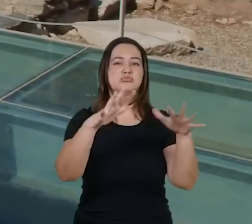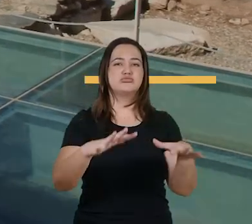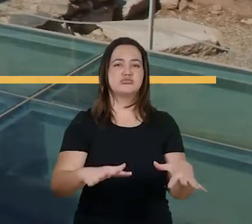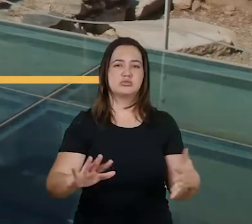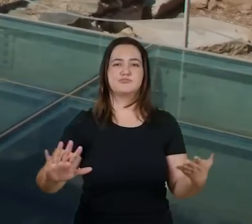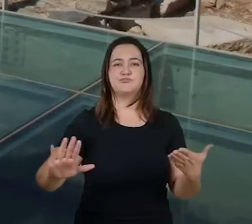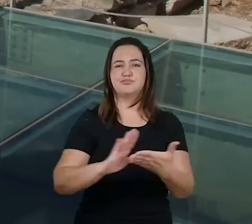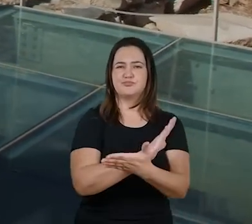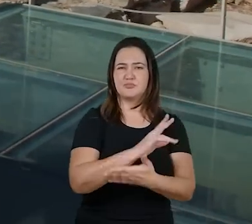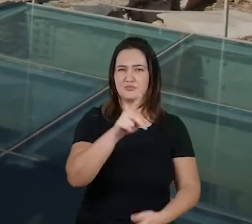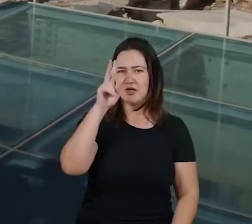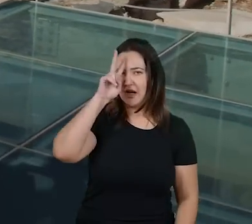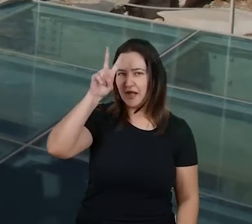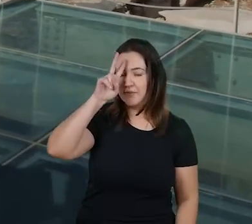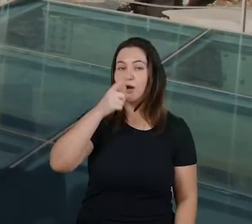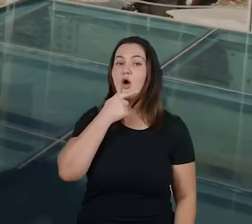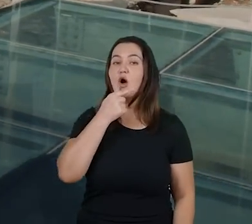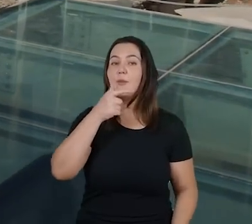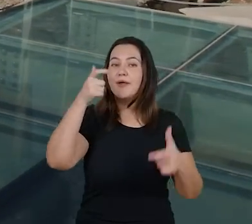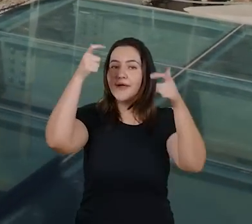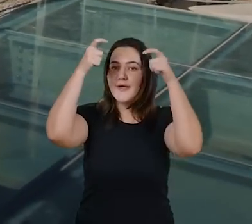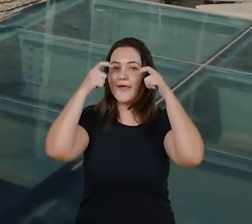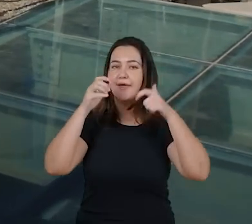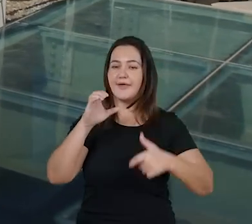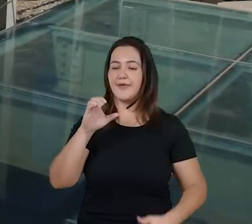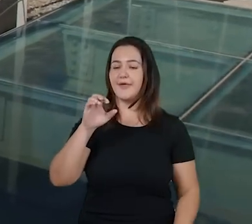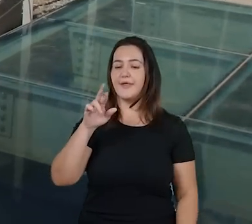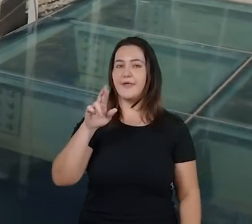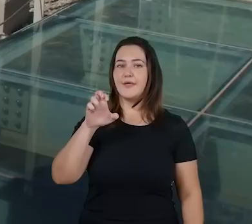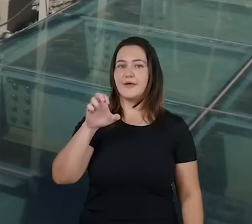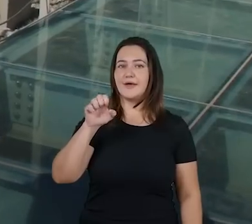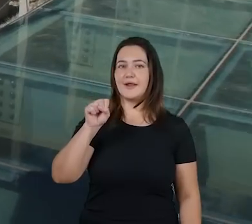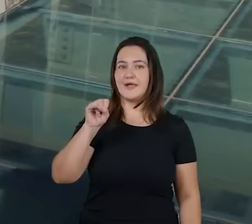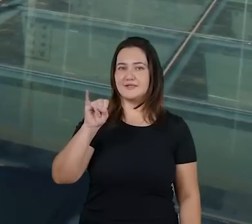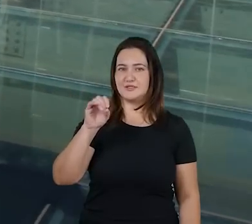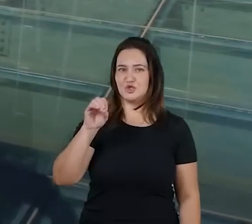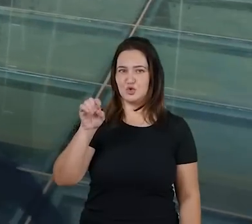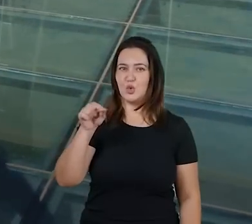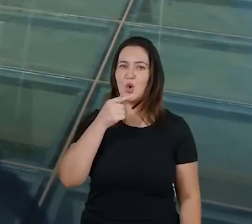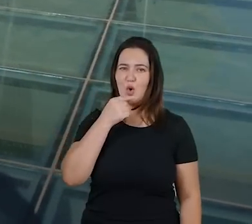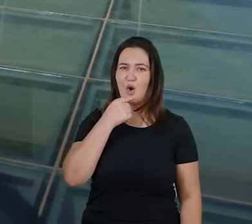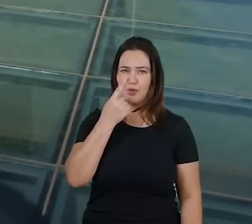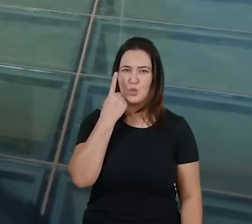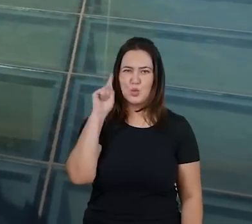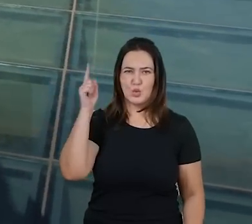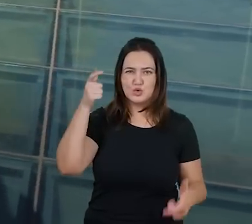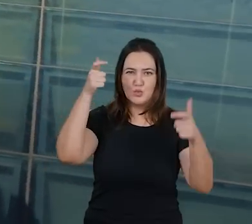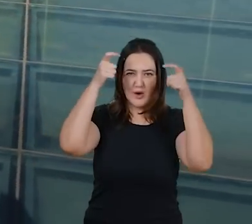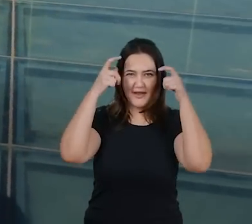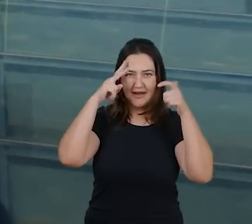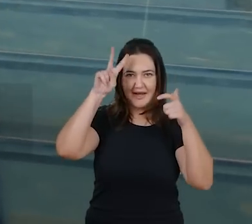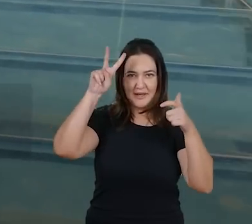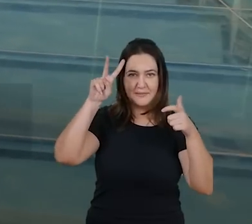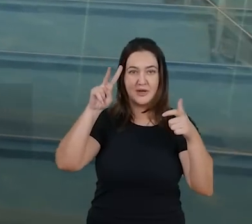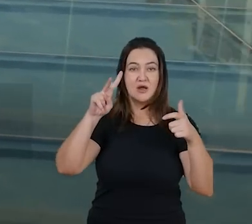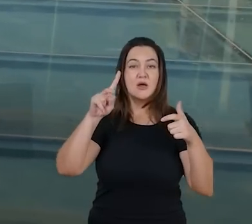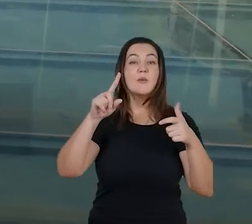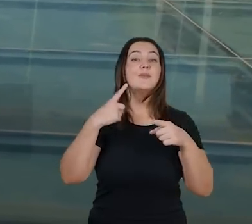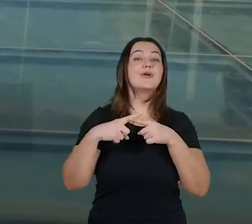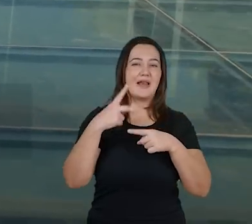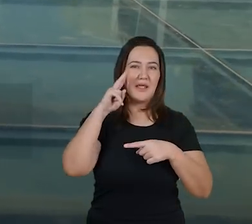de Sardes. Você se lembra do rei Cresso, que eu falei que foi o último rei do Império da Lídia e que na